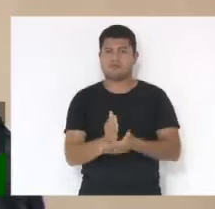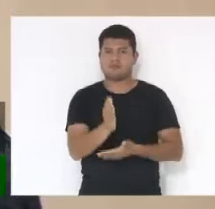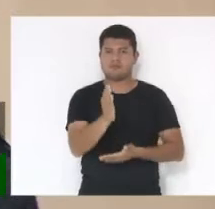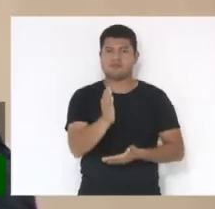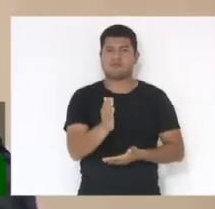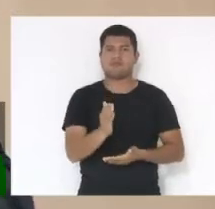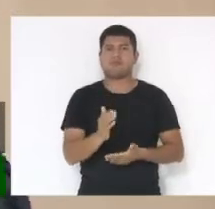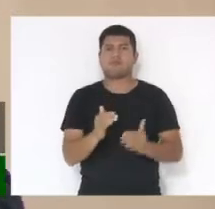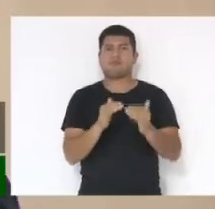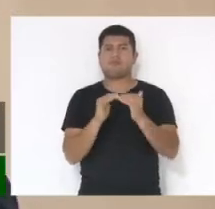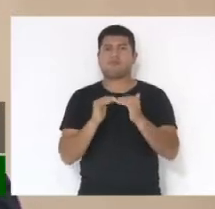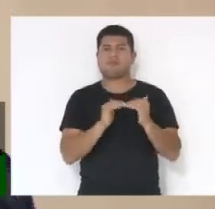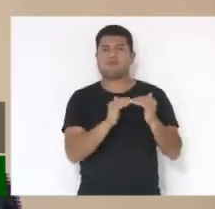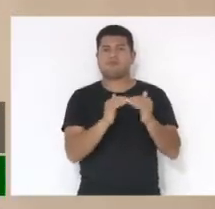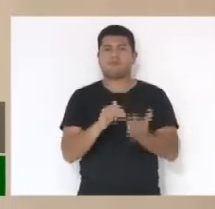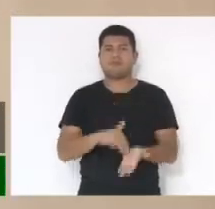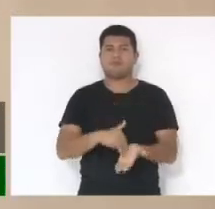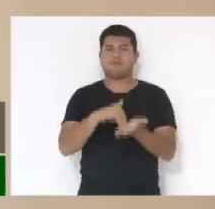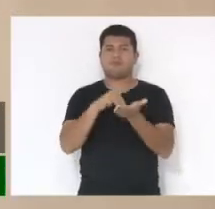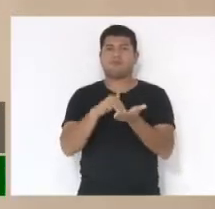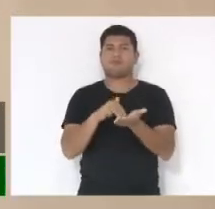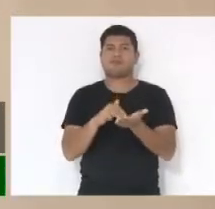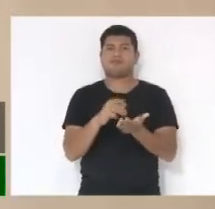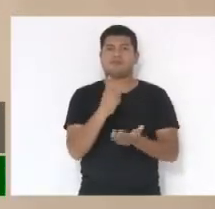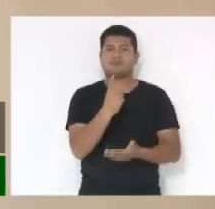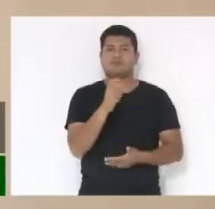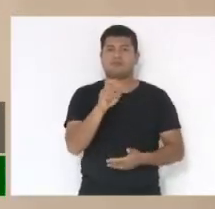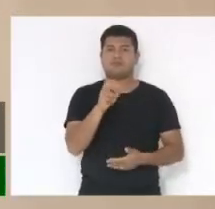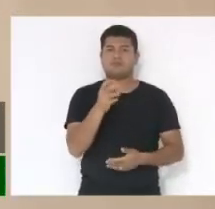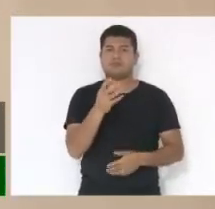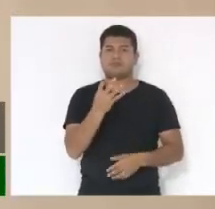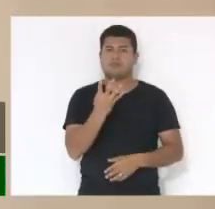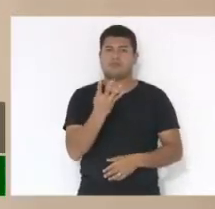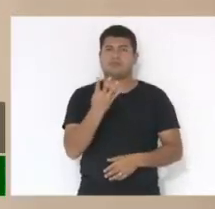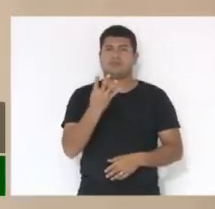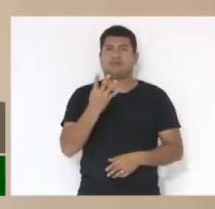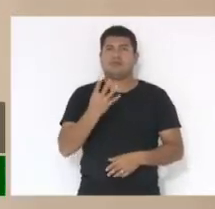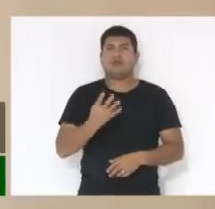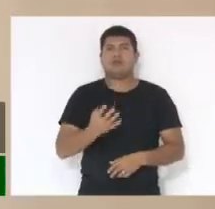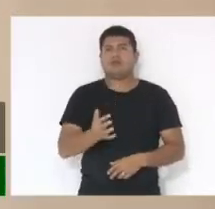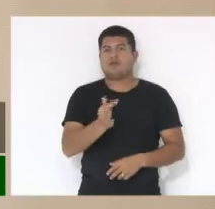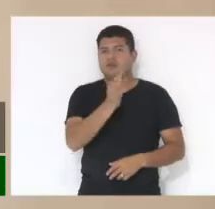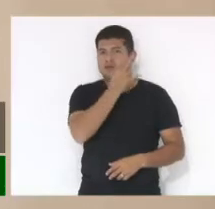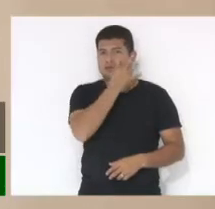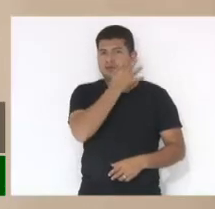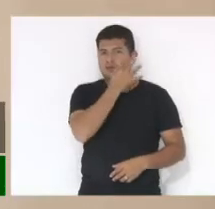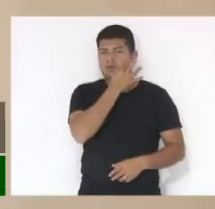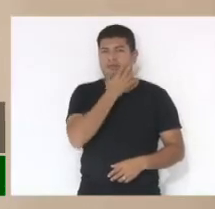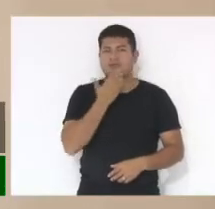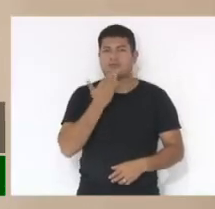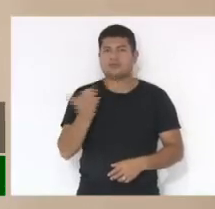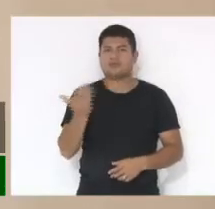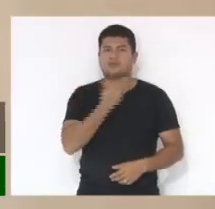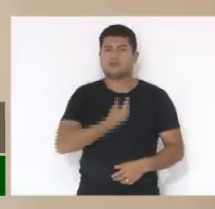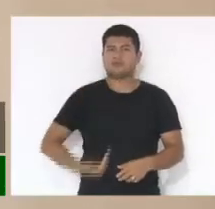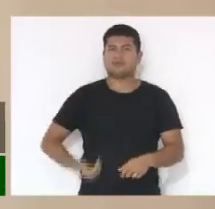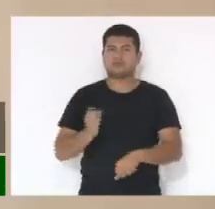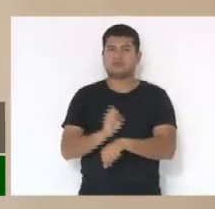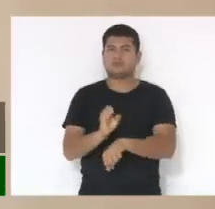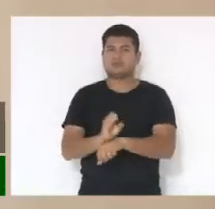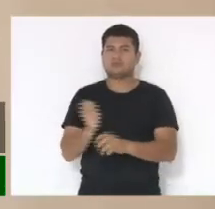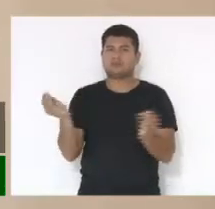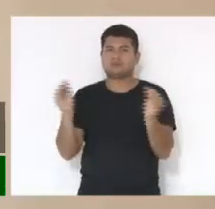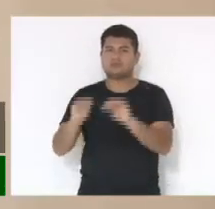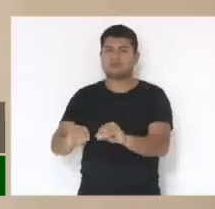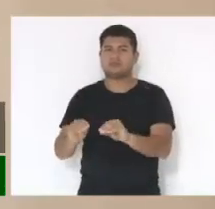por unanimidade. Moções. Moção 154, autor deputado Fernando Krelink, apelando ao governador do estado pela instalação